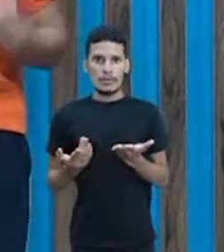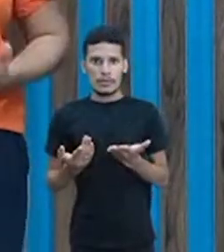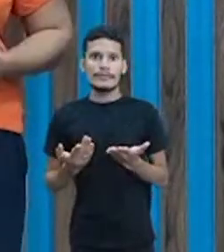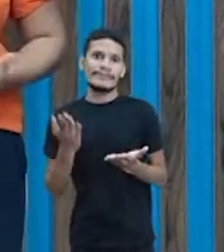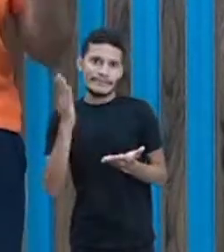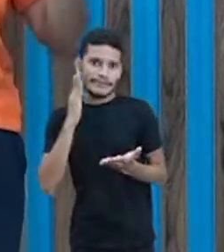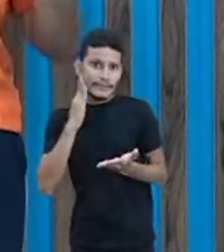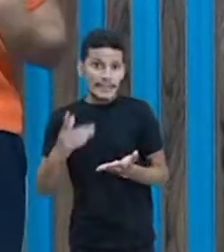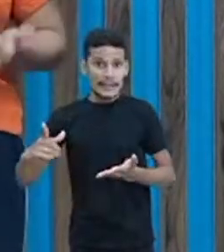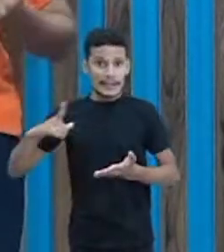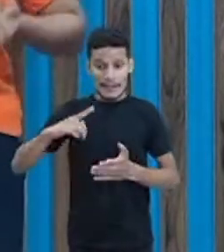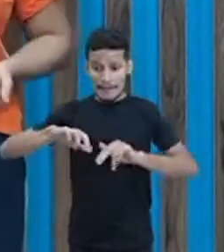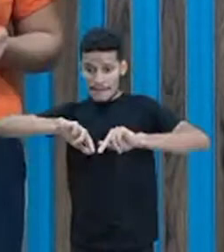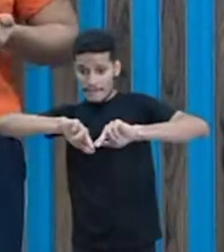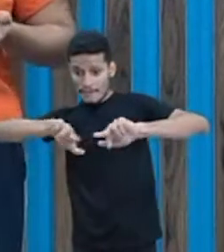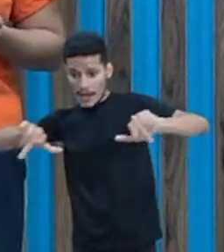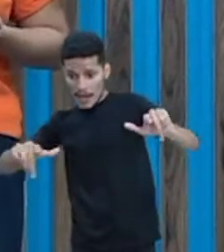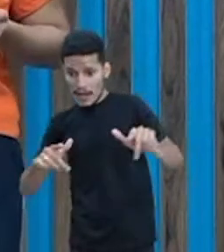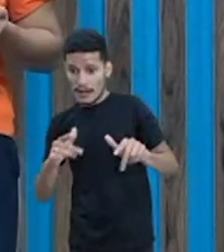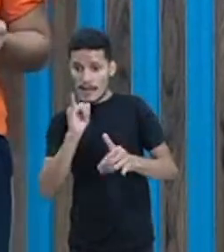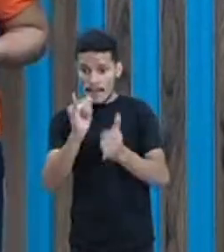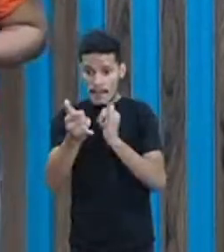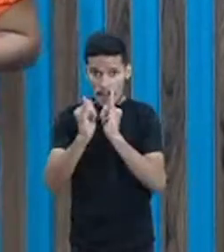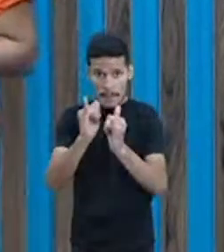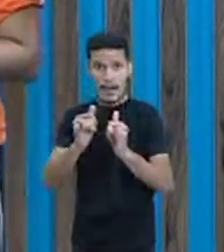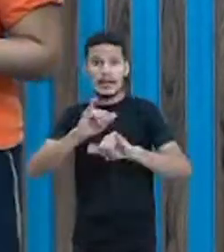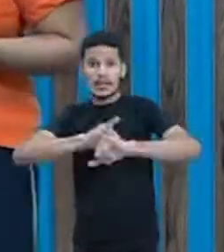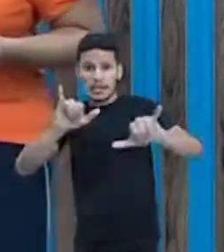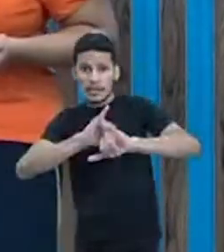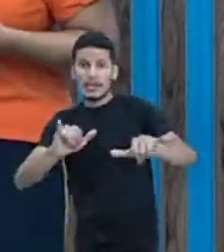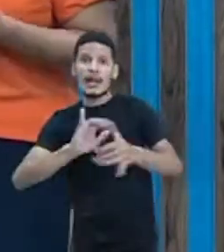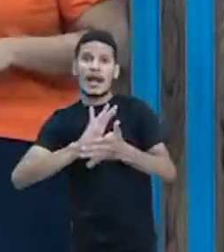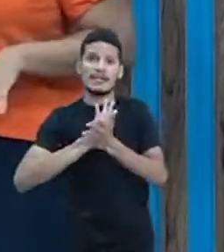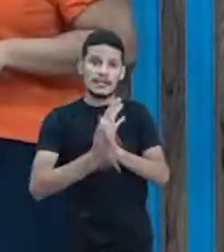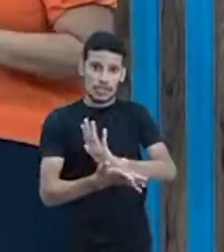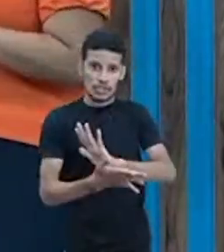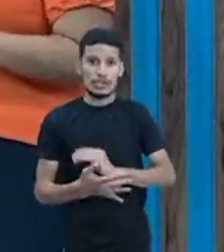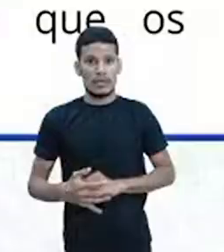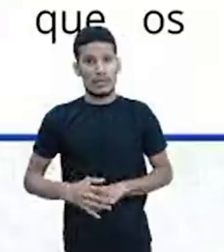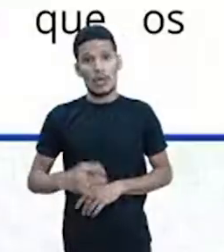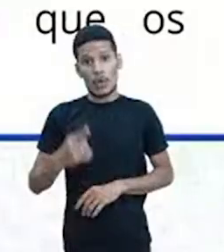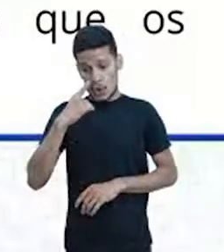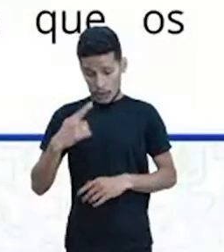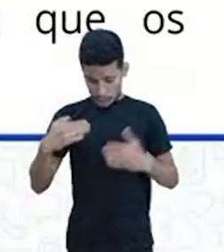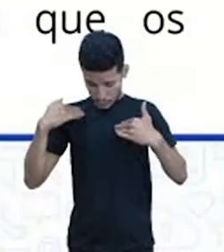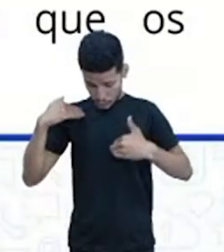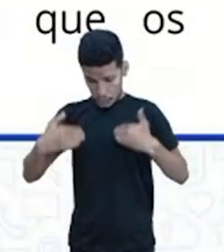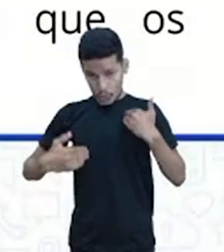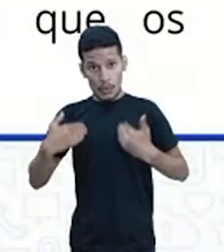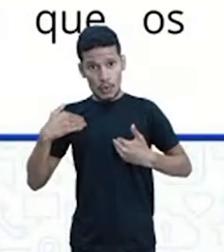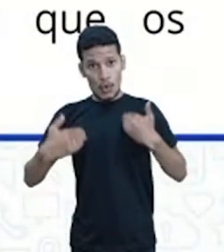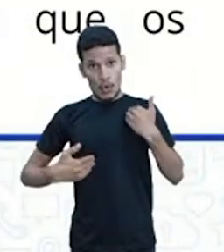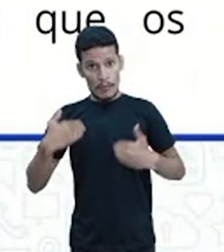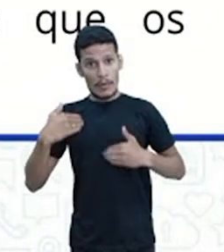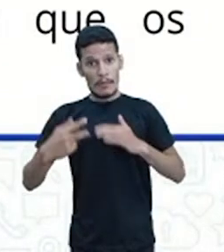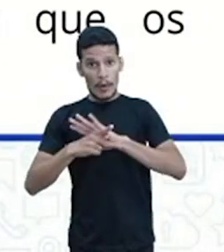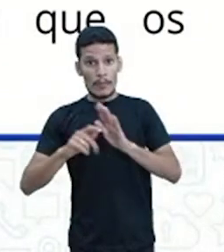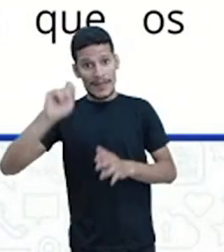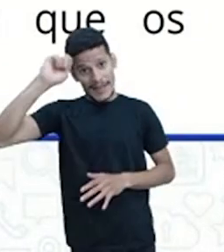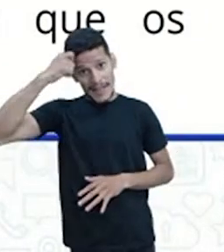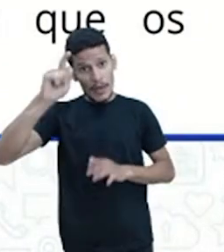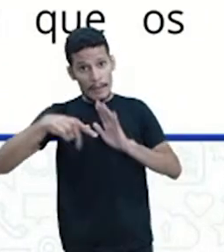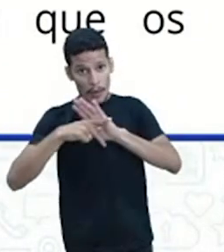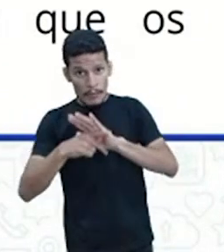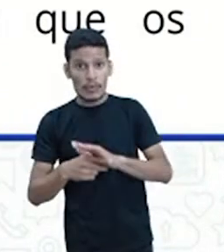fundamentar diversos discursos racistas, certo? Então vamos ver. Ó, o que faz do corpo negro o herdeiro do racismo